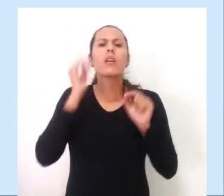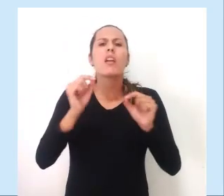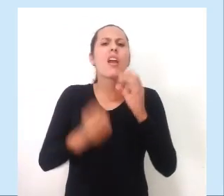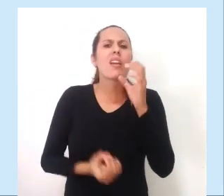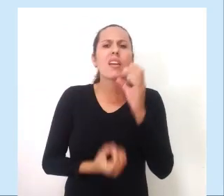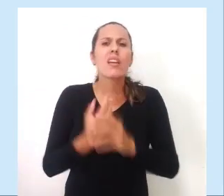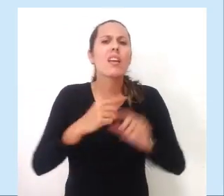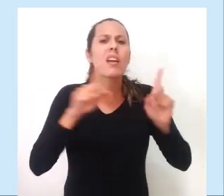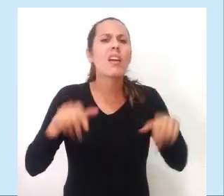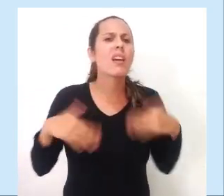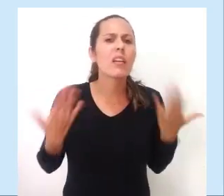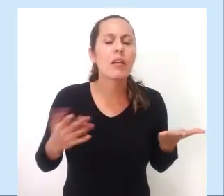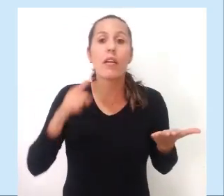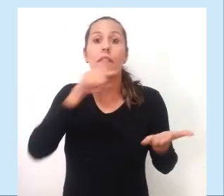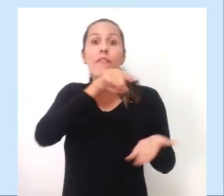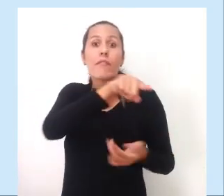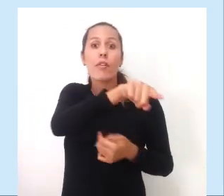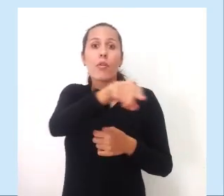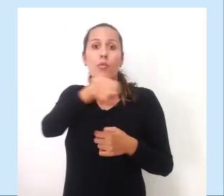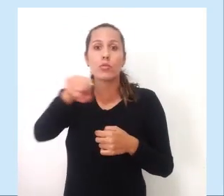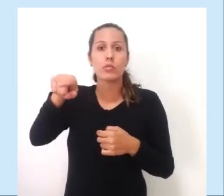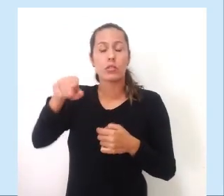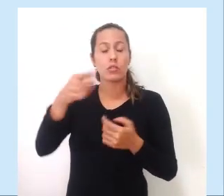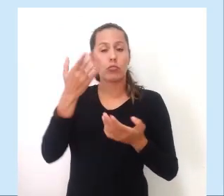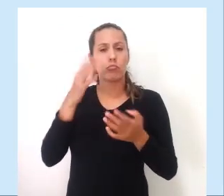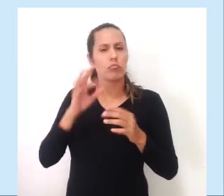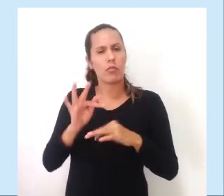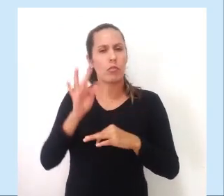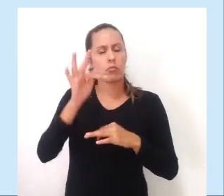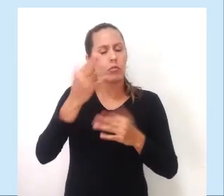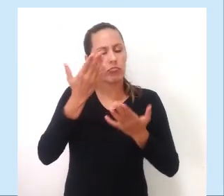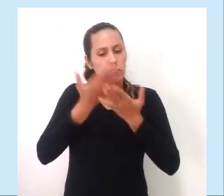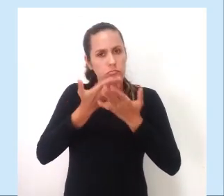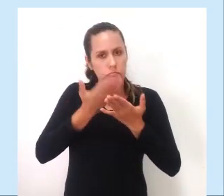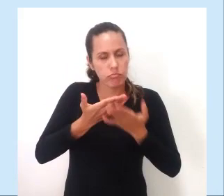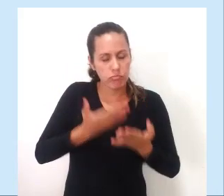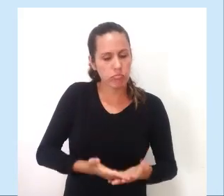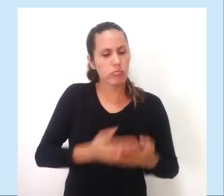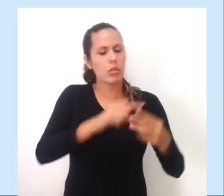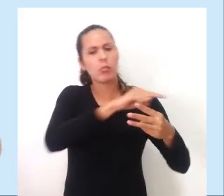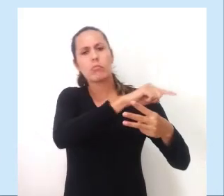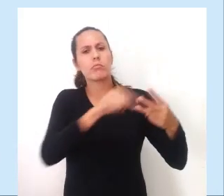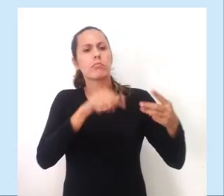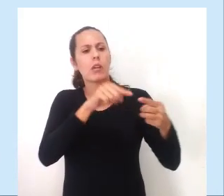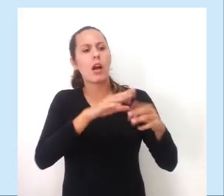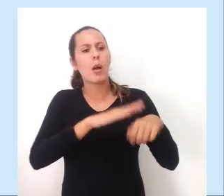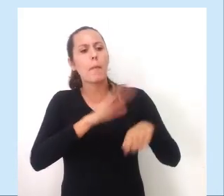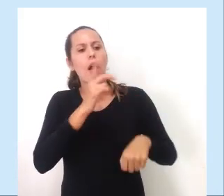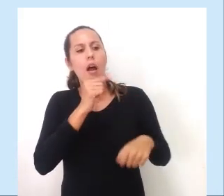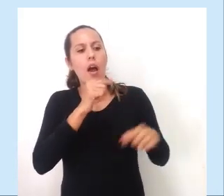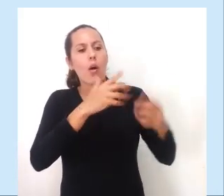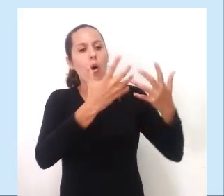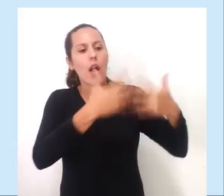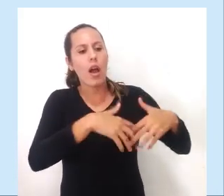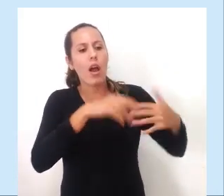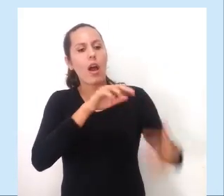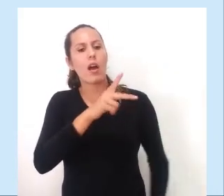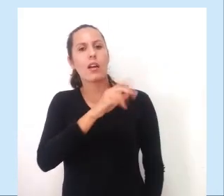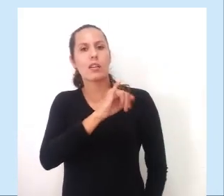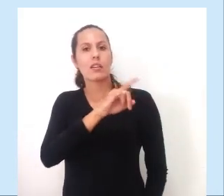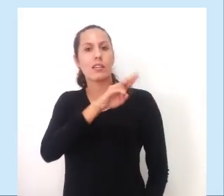fontes de energia. E quem vai criar esses projetos? Vocês. Vocês vão estudar melhor a